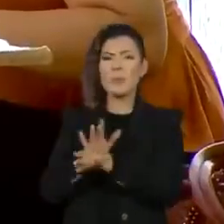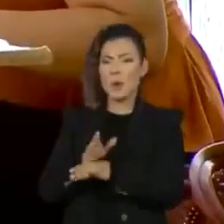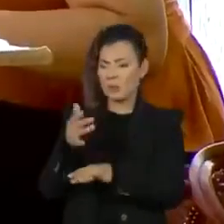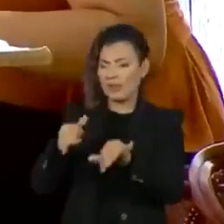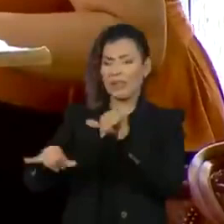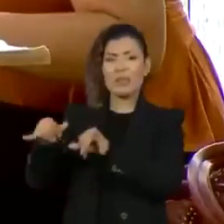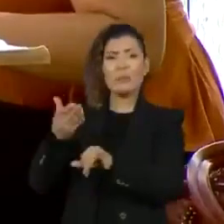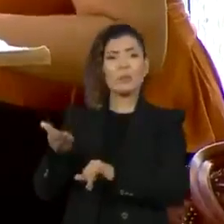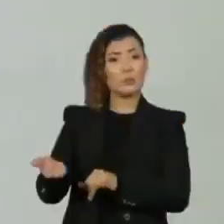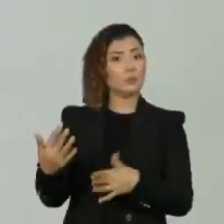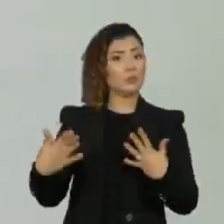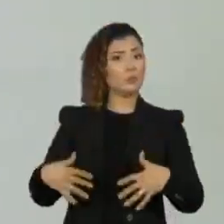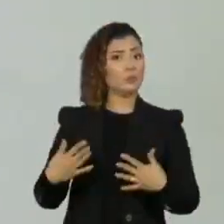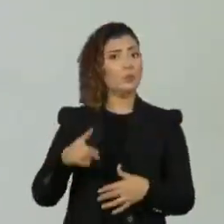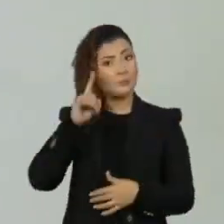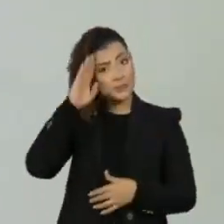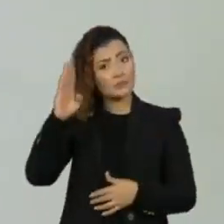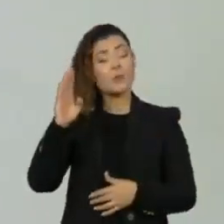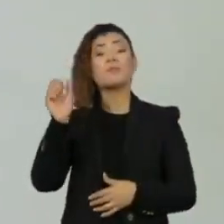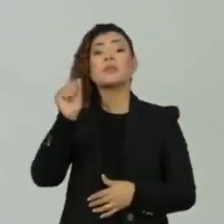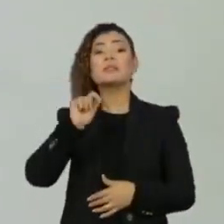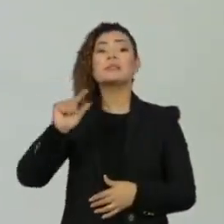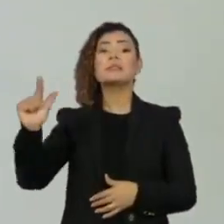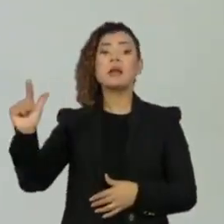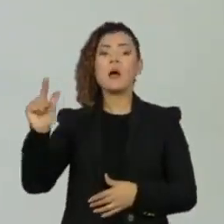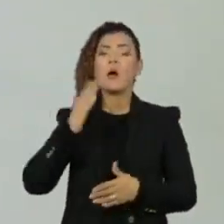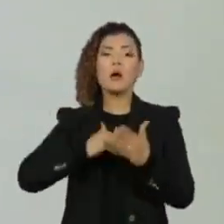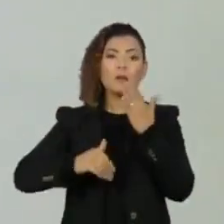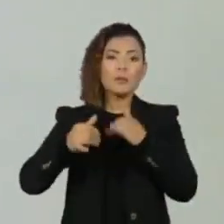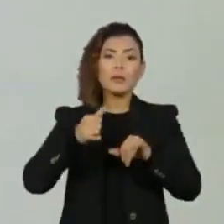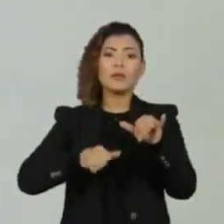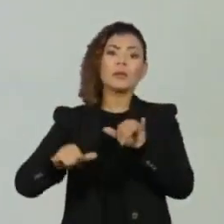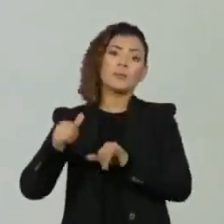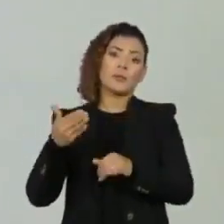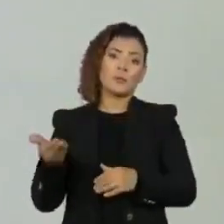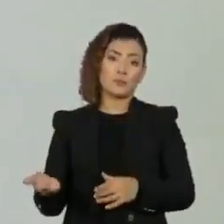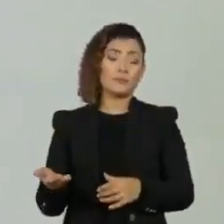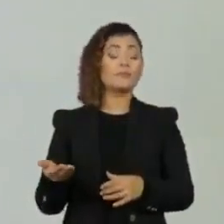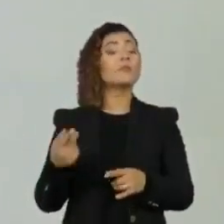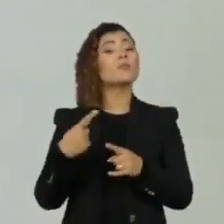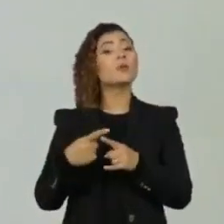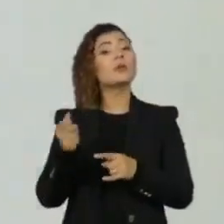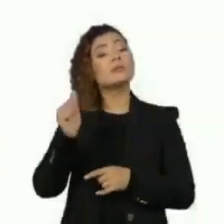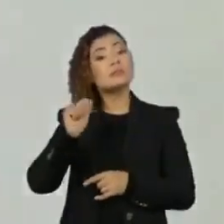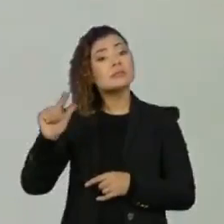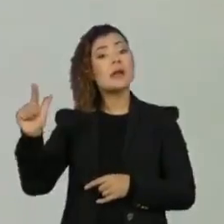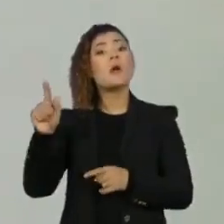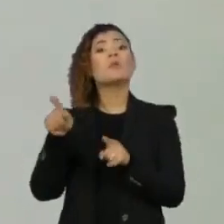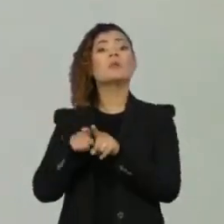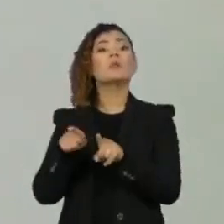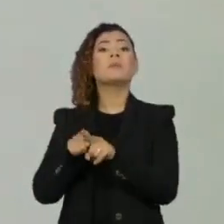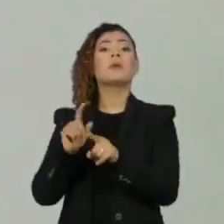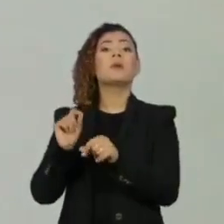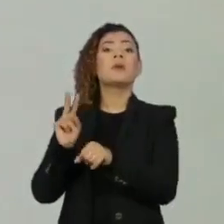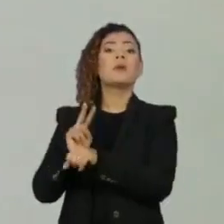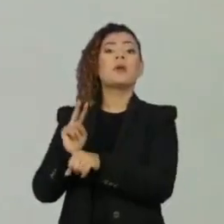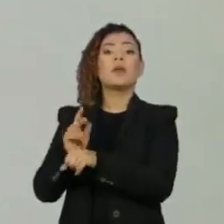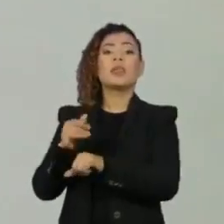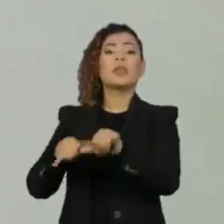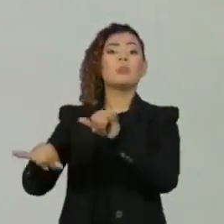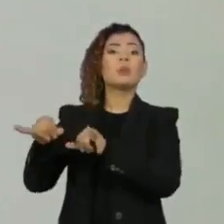processados são os vilões. O sal, por que ele está presente no alimento industrializado? Ele também é um conservador. Pensando nesses